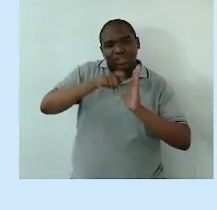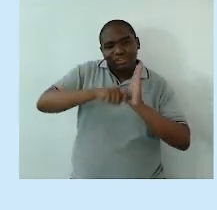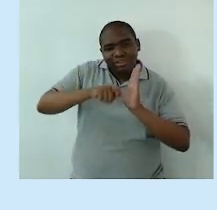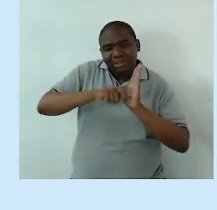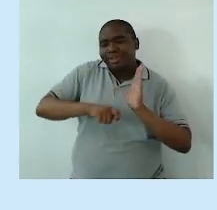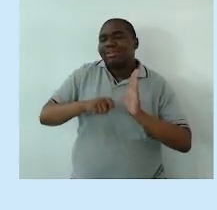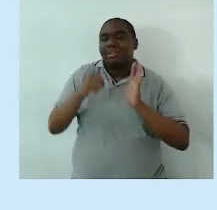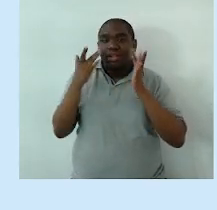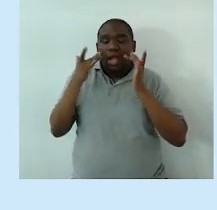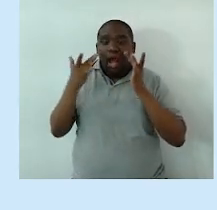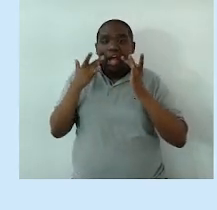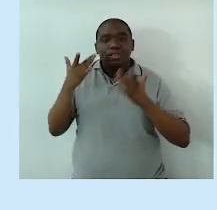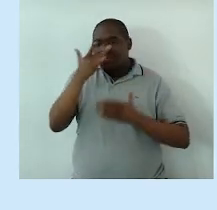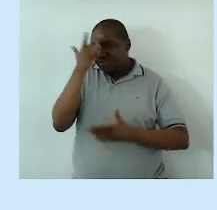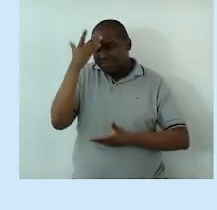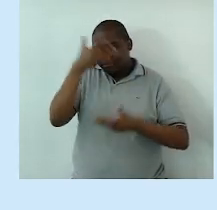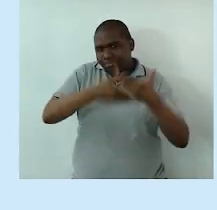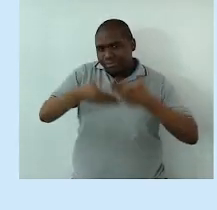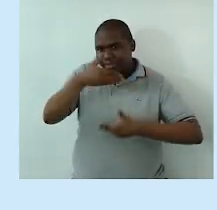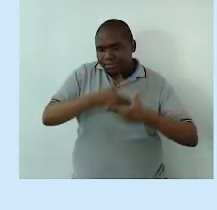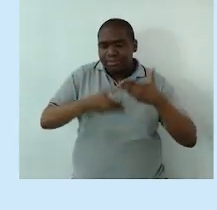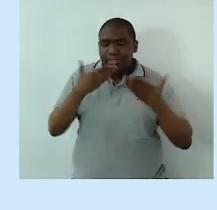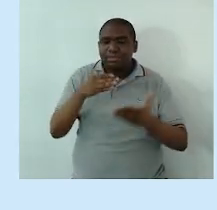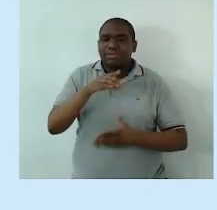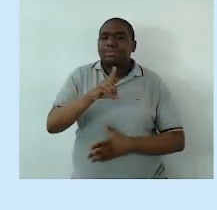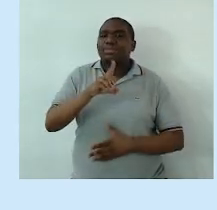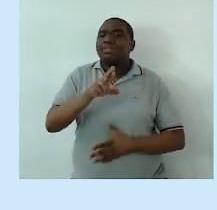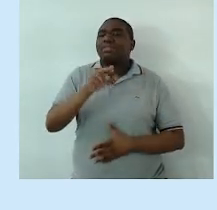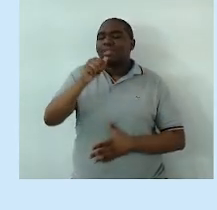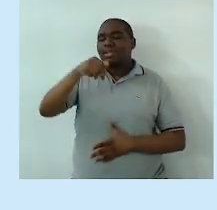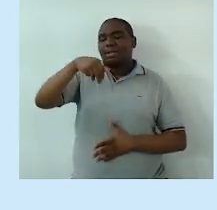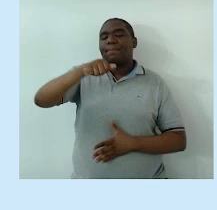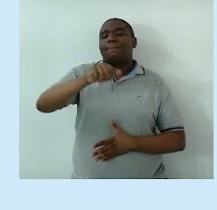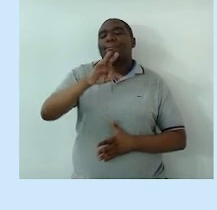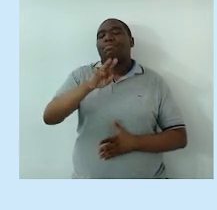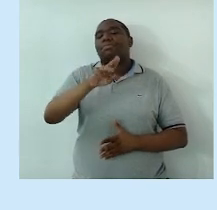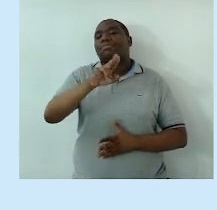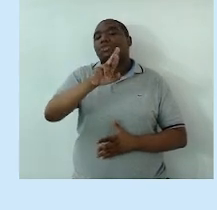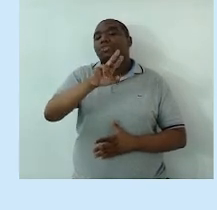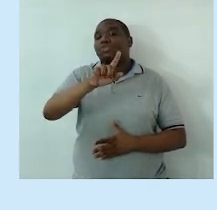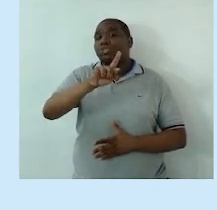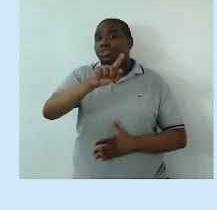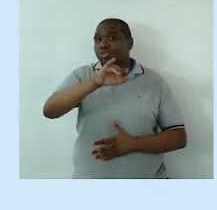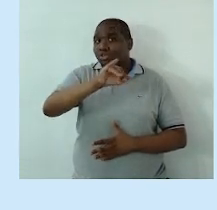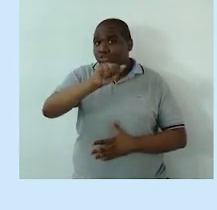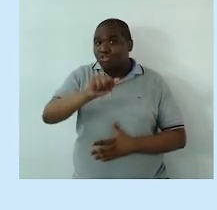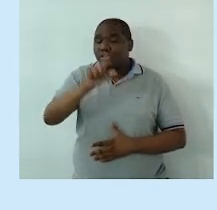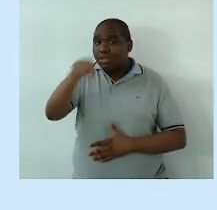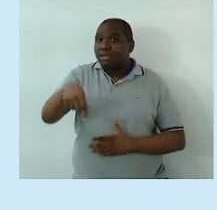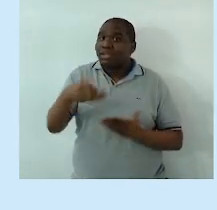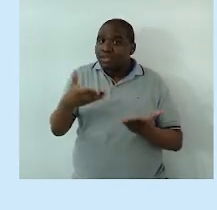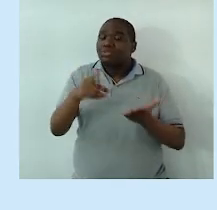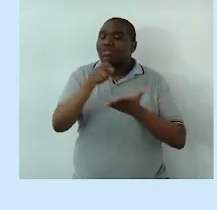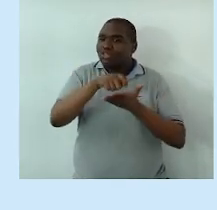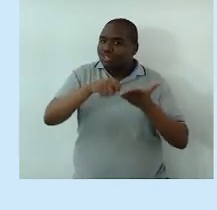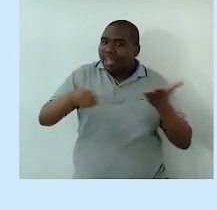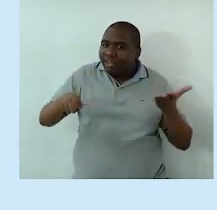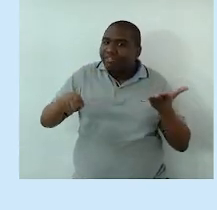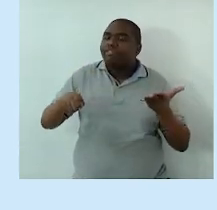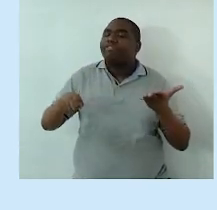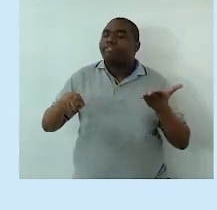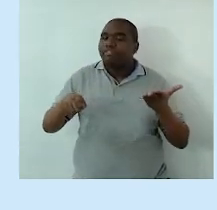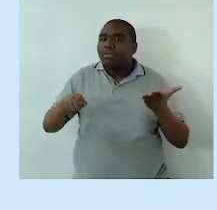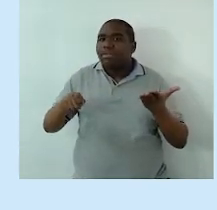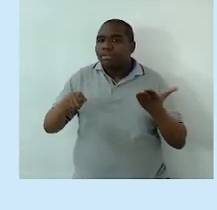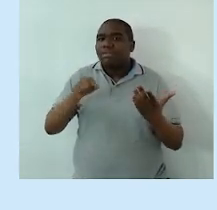é uma ação. Então, a dramaturgia justamente é o ato de escrever, e no